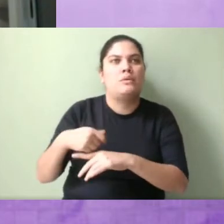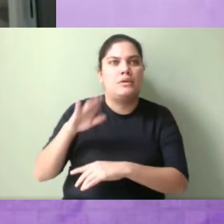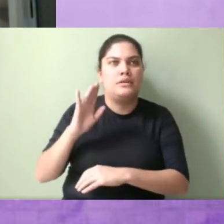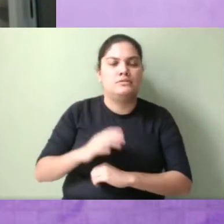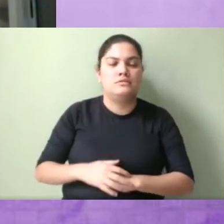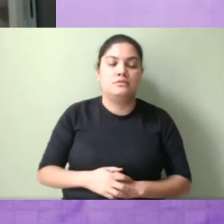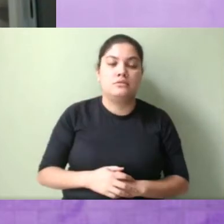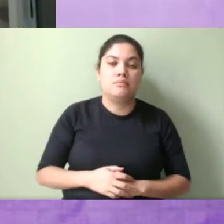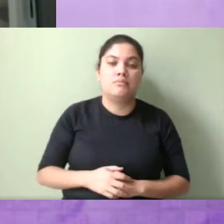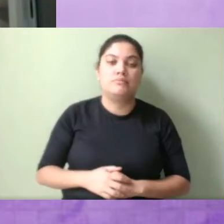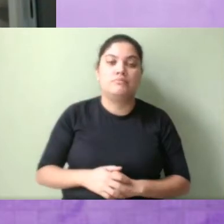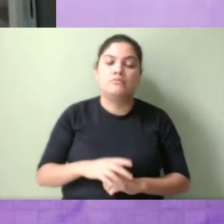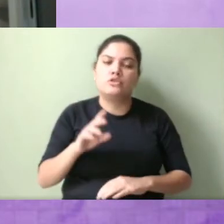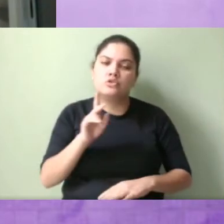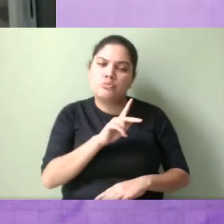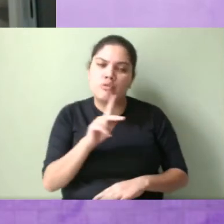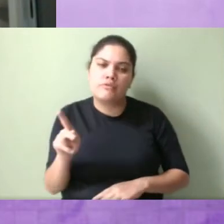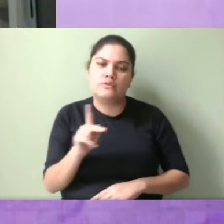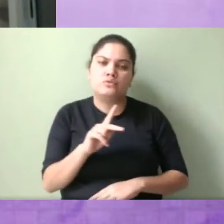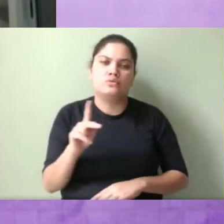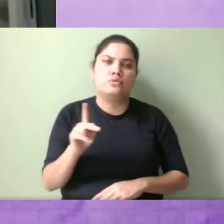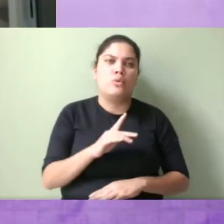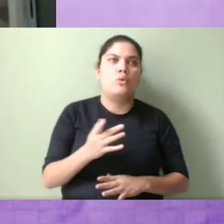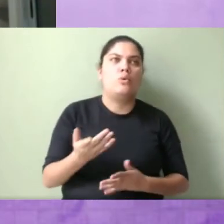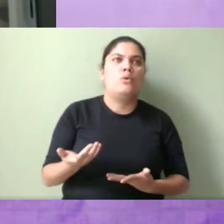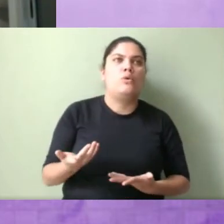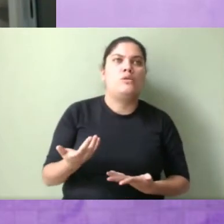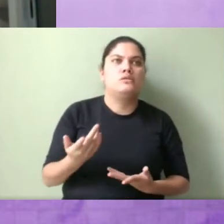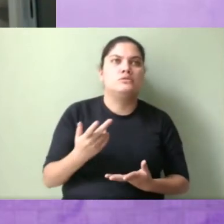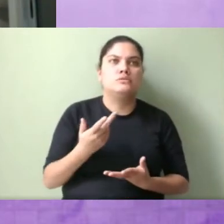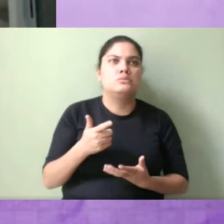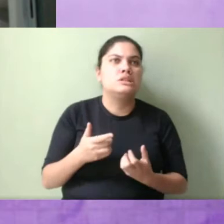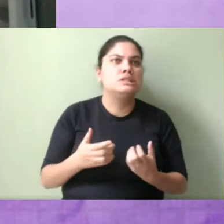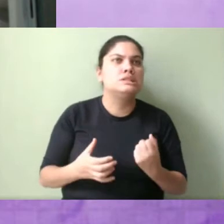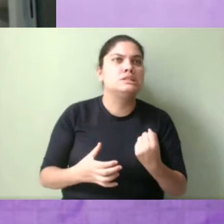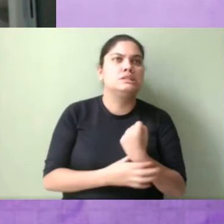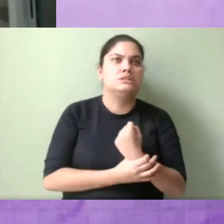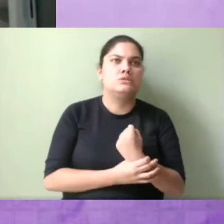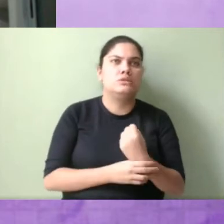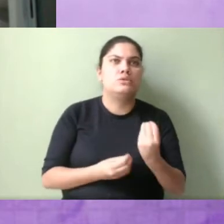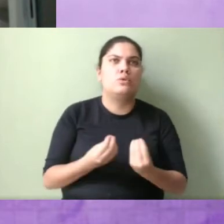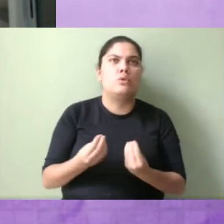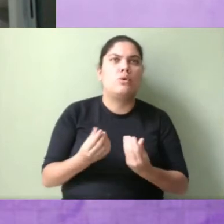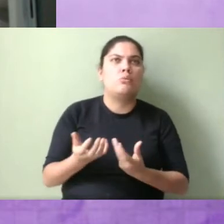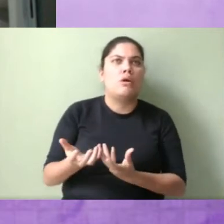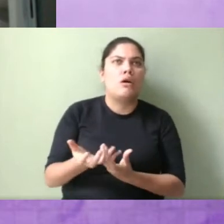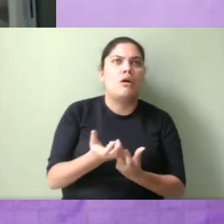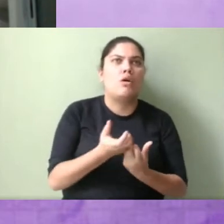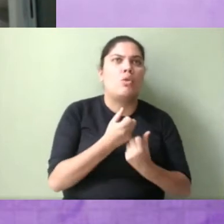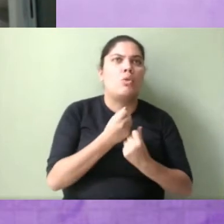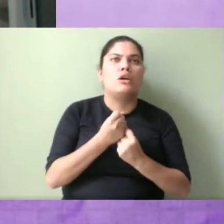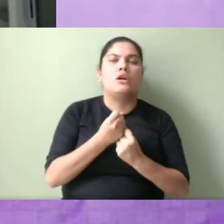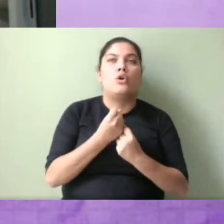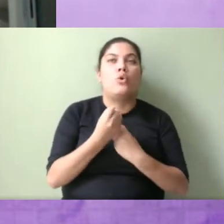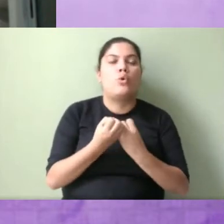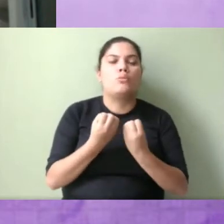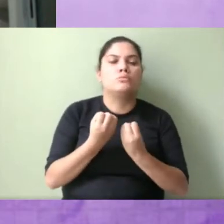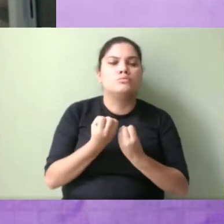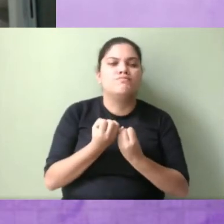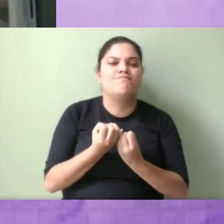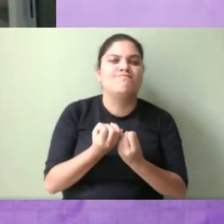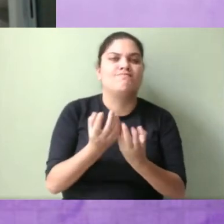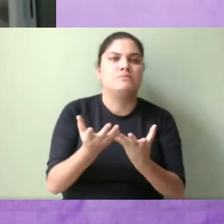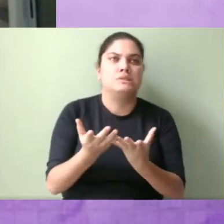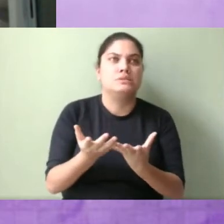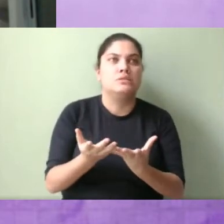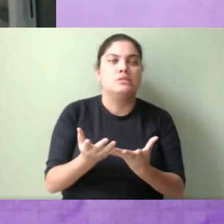assim, como que a gente descobre essas pequenas sutilezas ou questões, às vezes, que são invisíveis, mas elas são concretas.